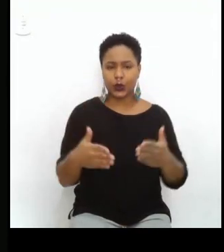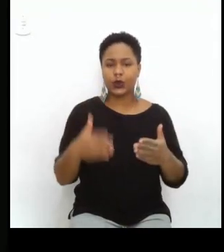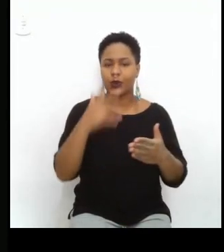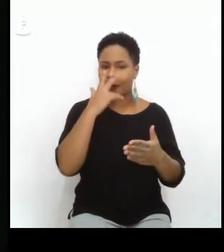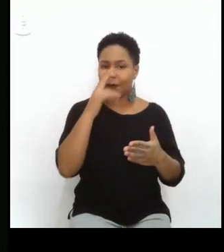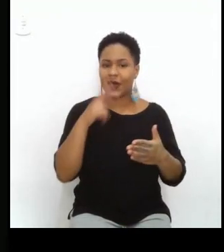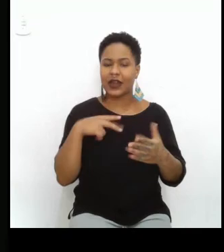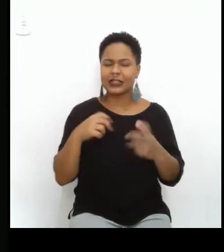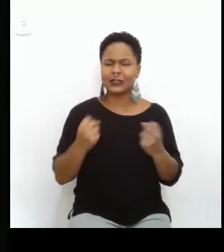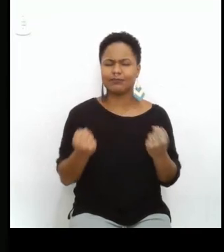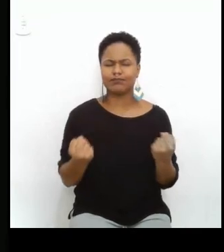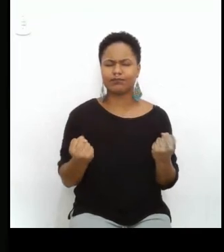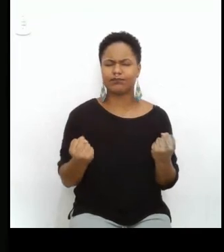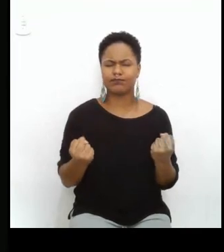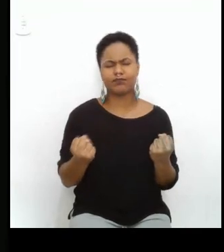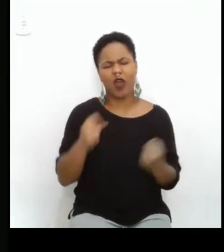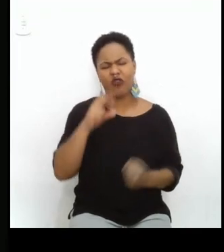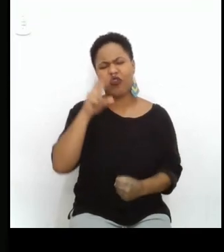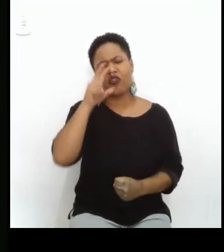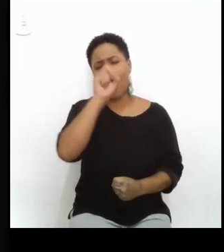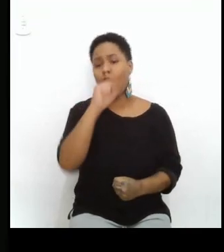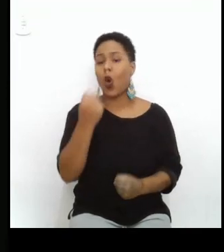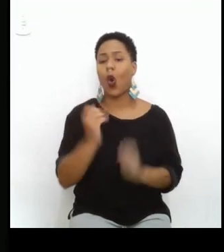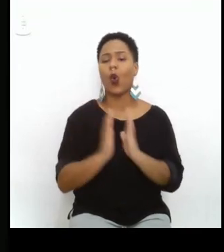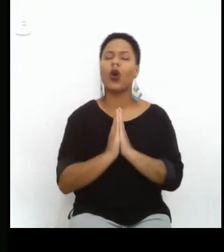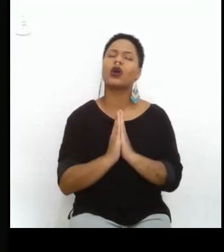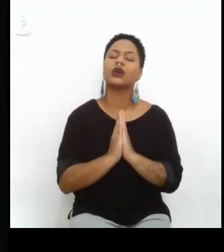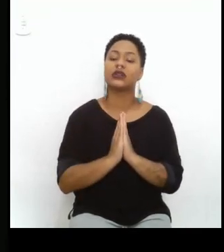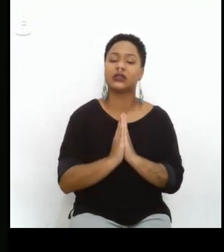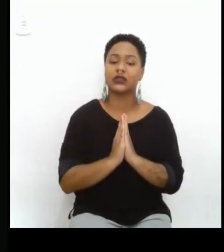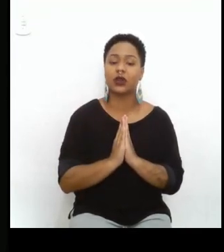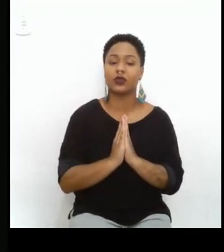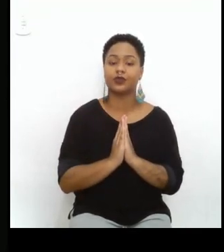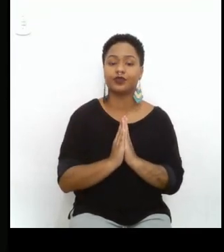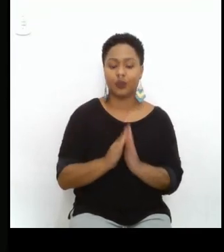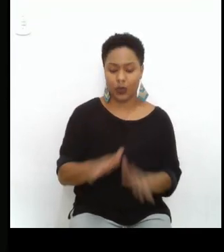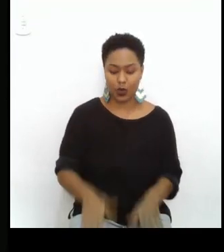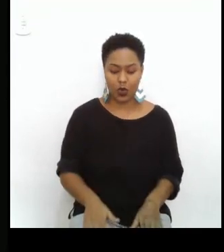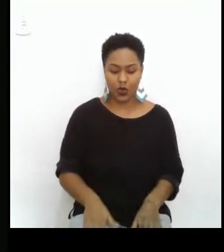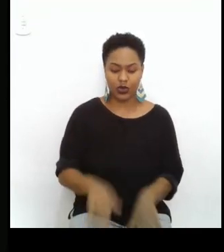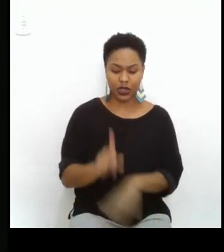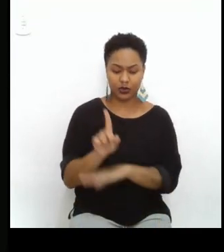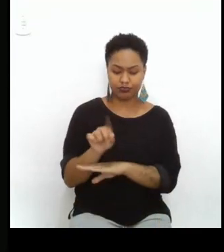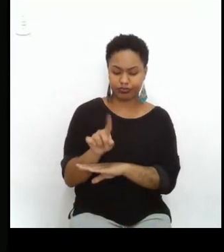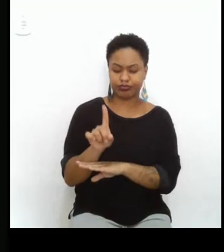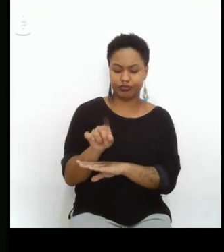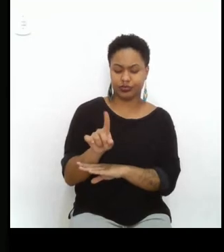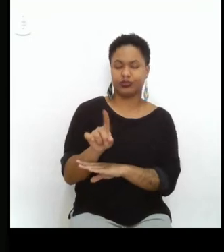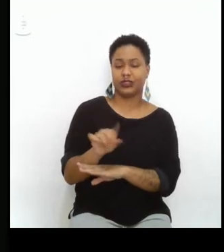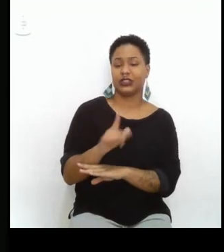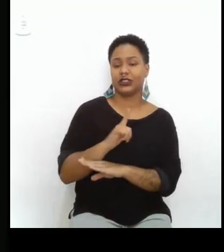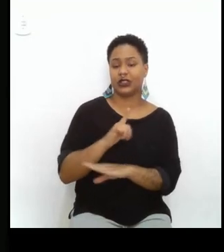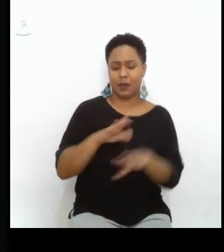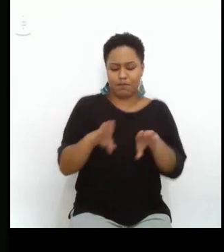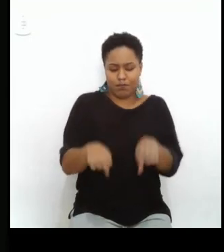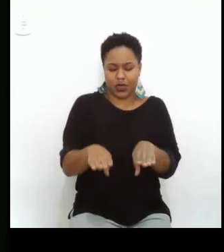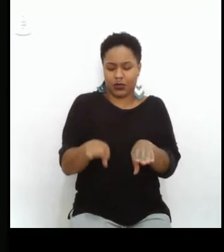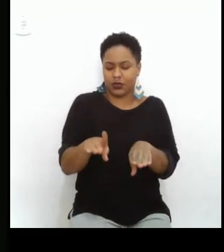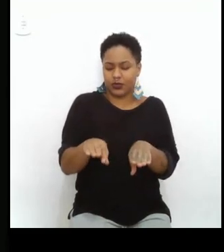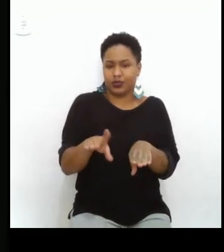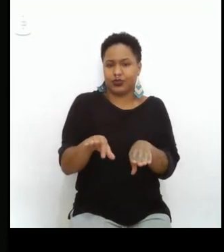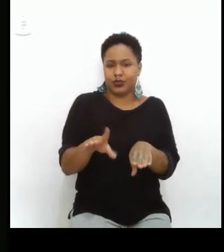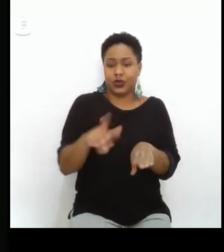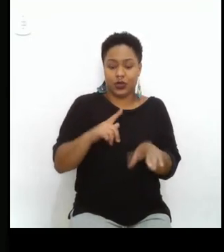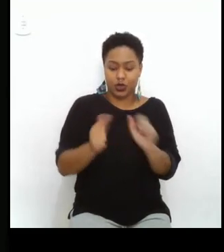força o rezando o dedão direito do pé se mexe para cima e para baixo juntamente com os dedos dois e